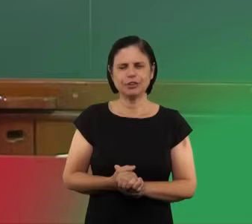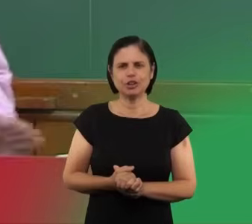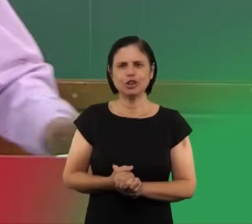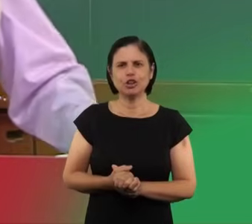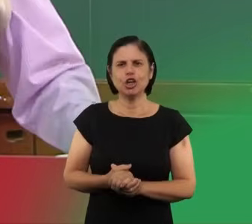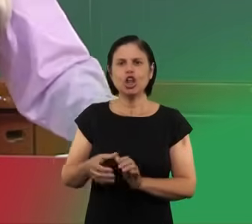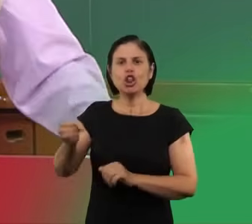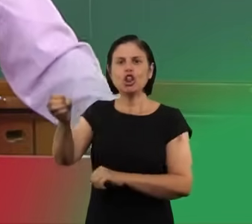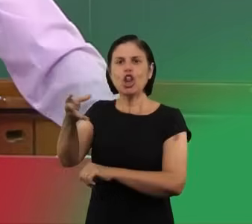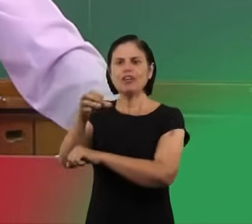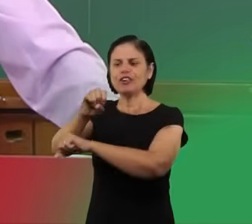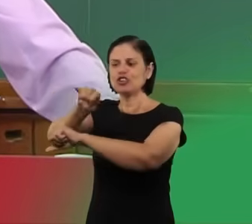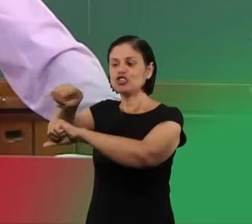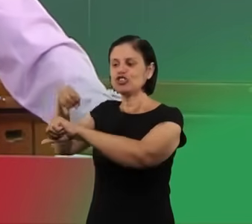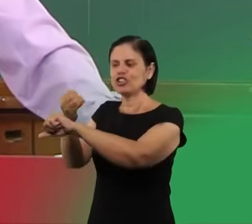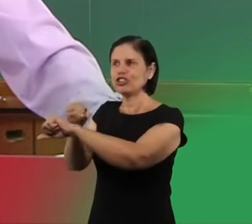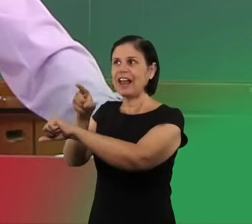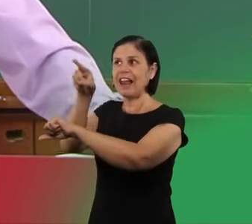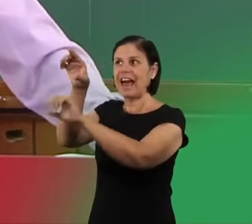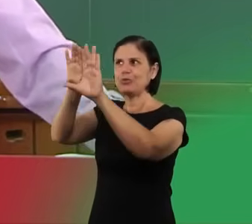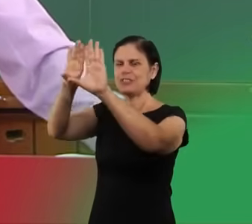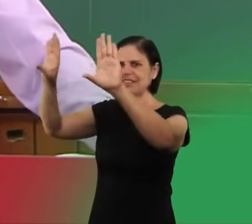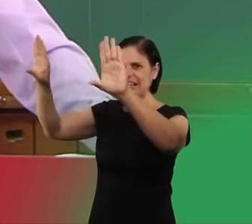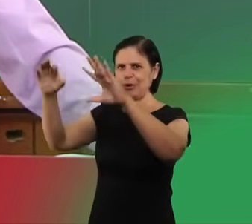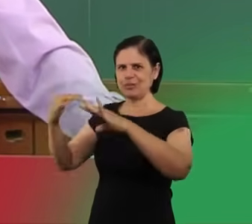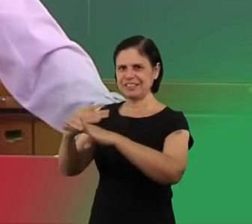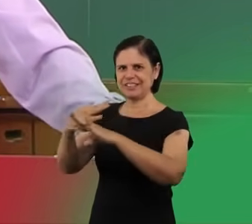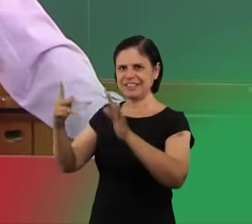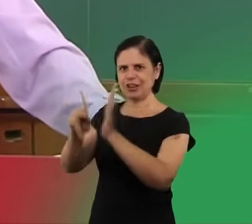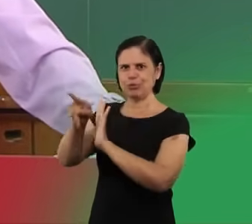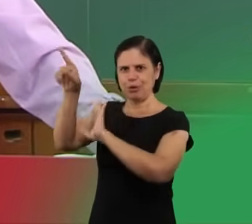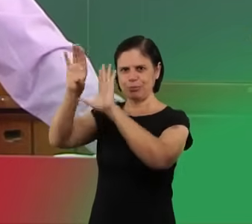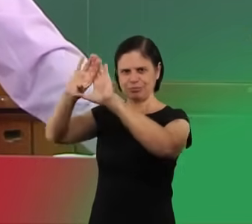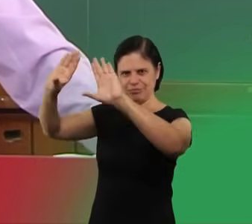a Nova Jerusalém. Nós vamos